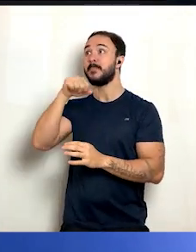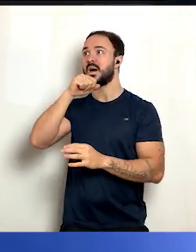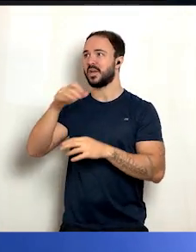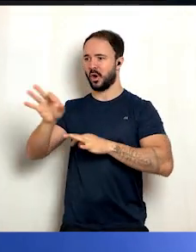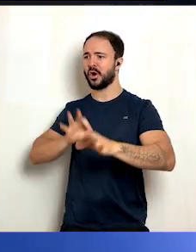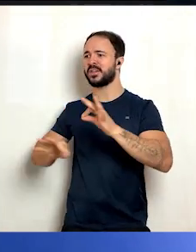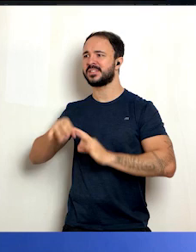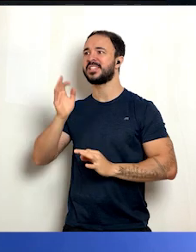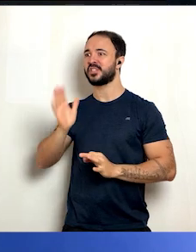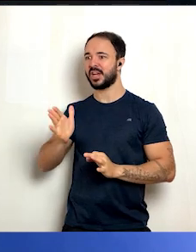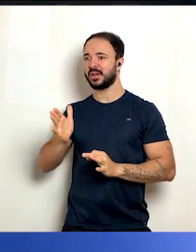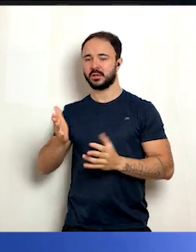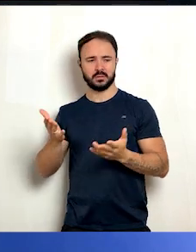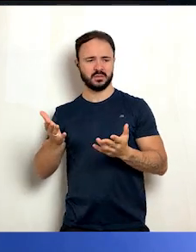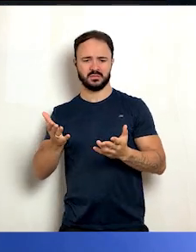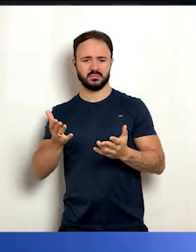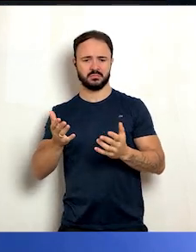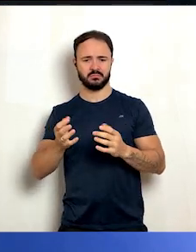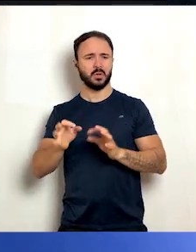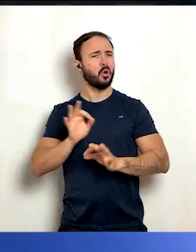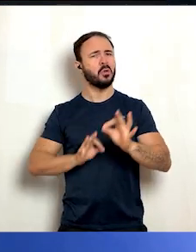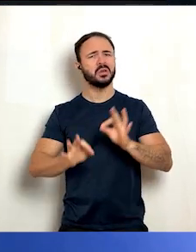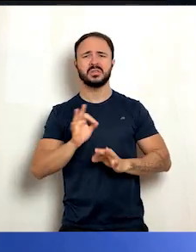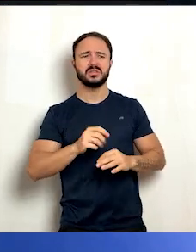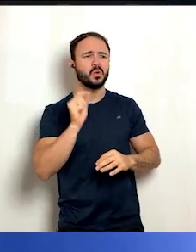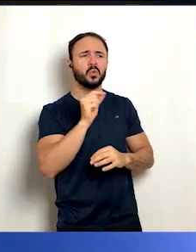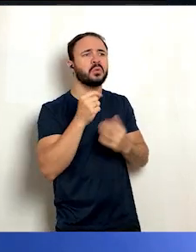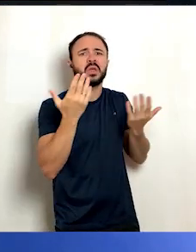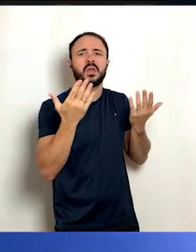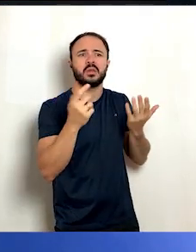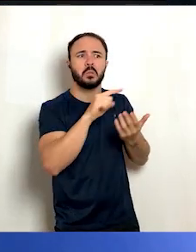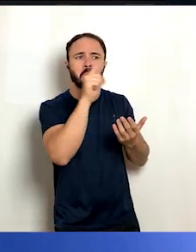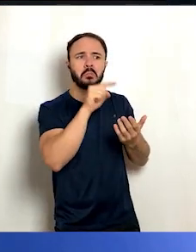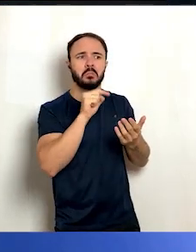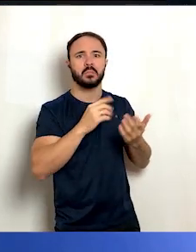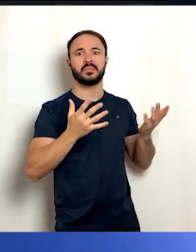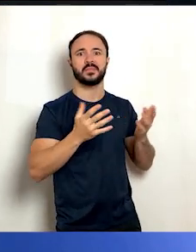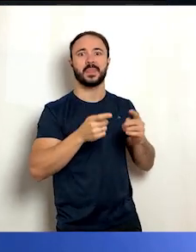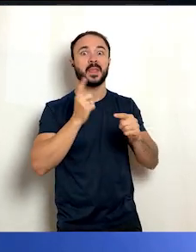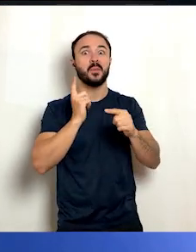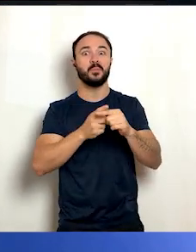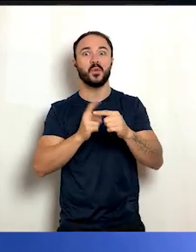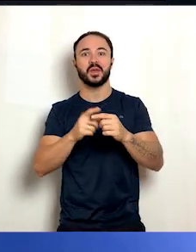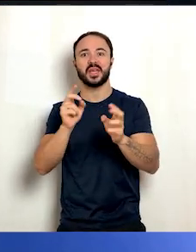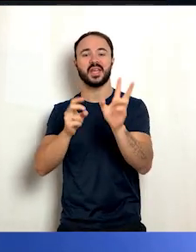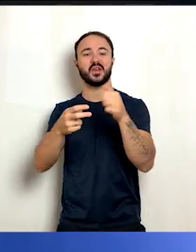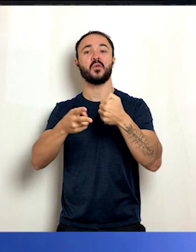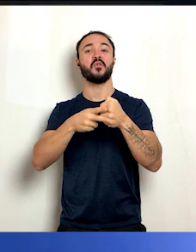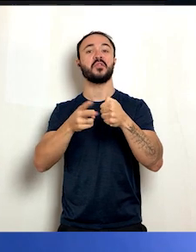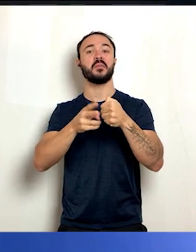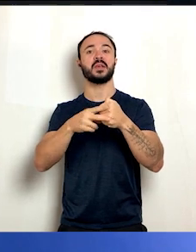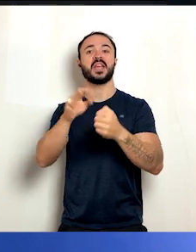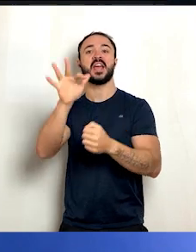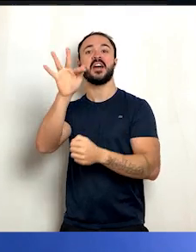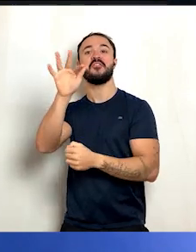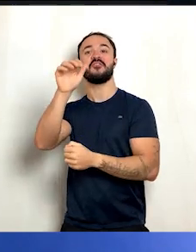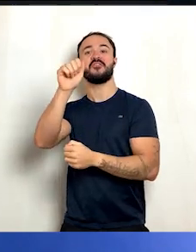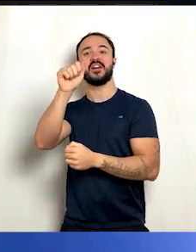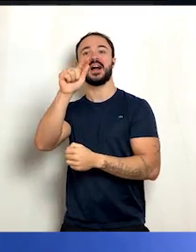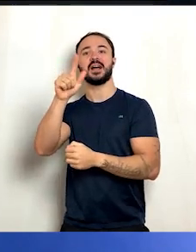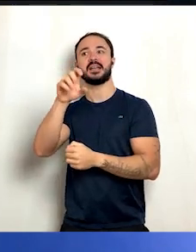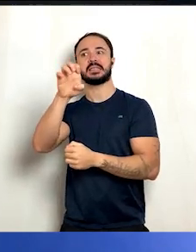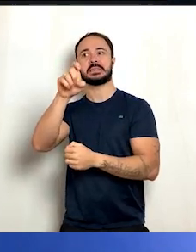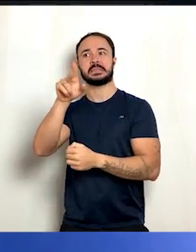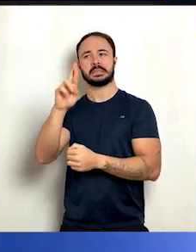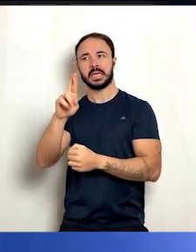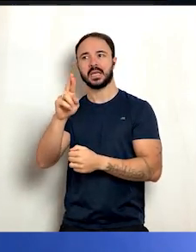ela provavelmente iria perguntar o que eu tinha feito. Porque o verbo fazer, ele precisa de um complemento